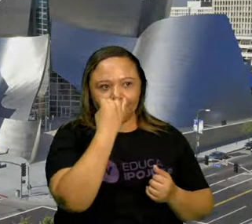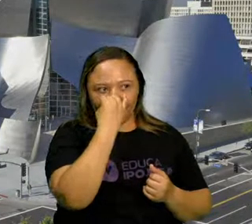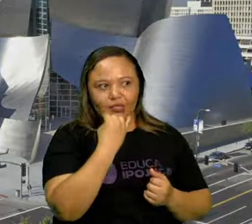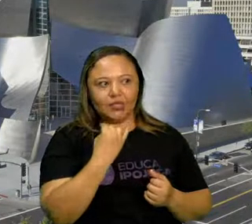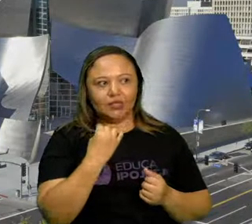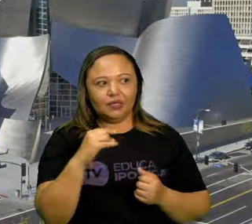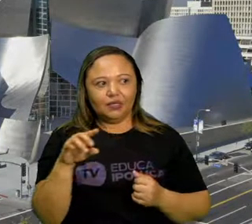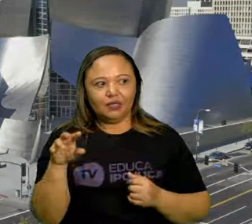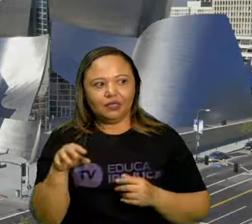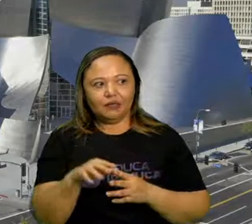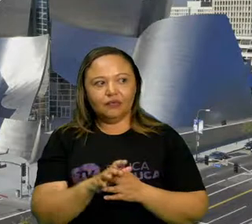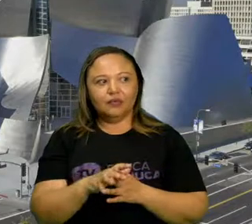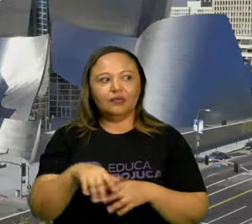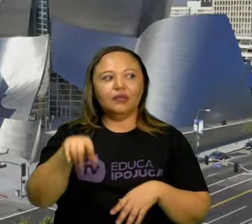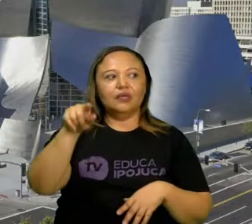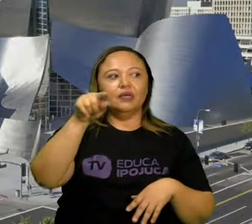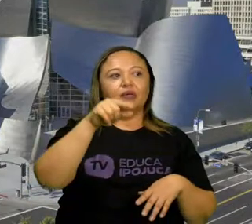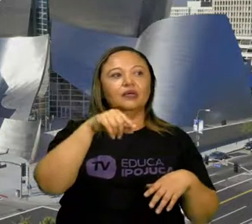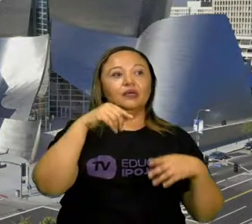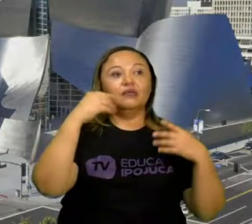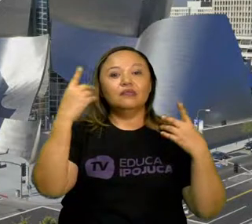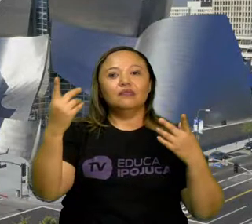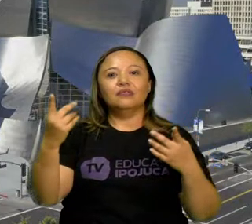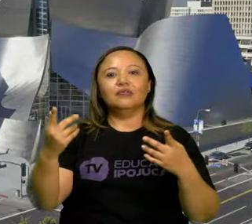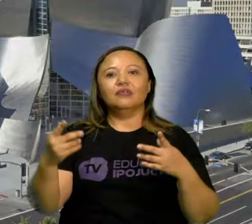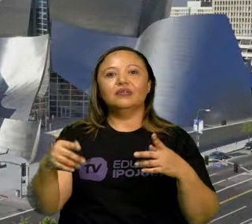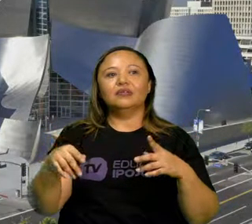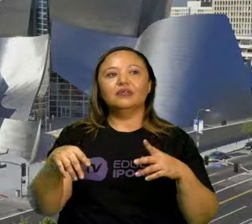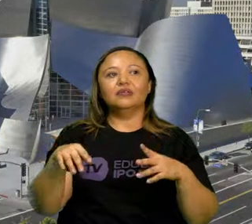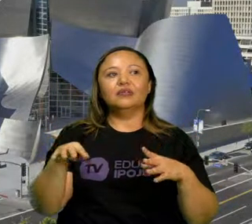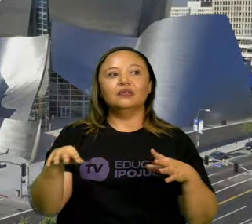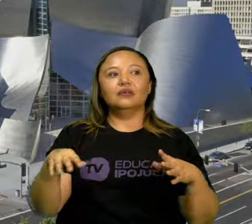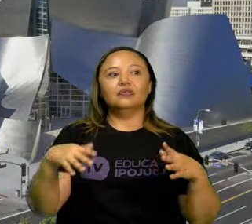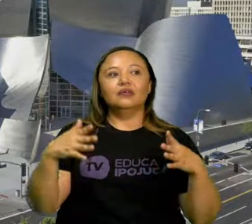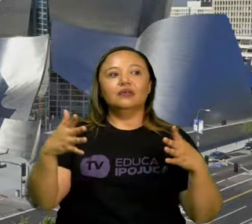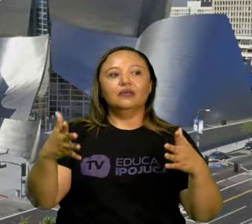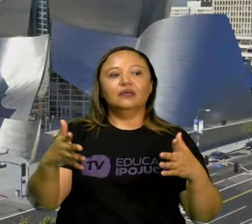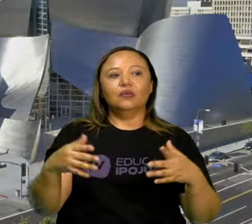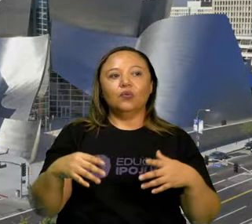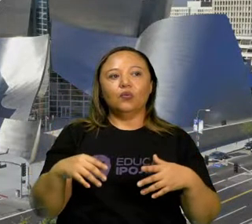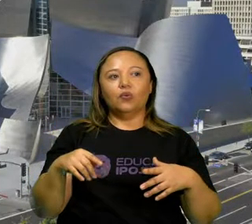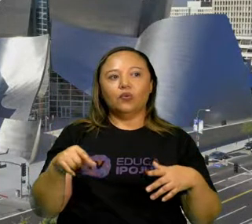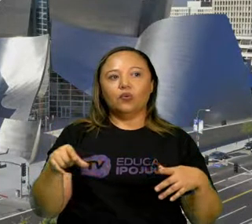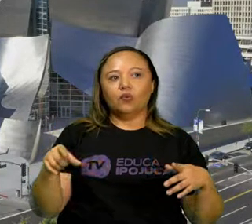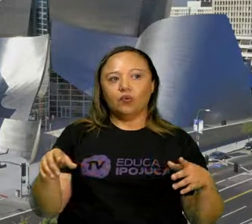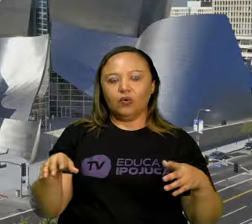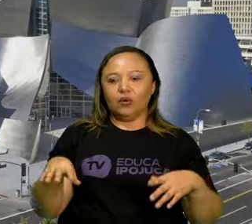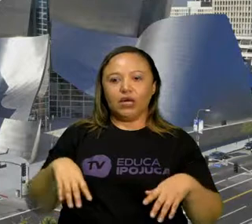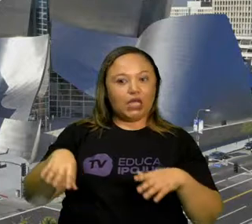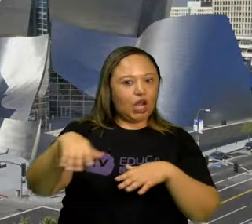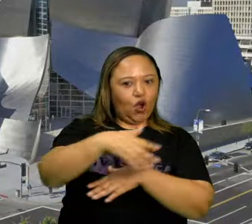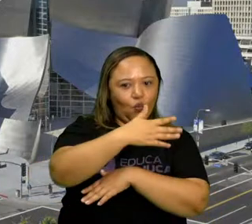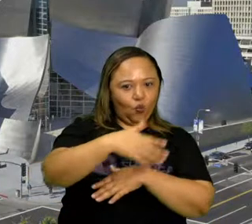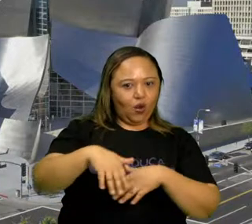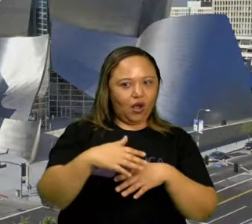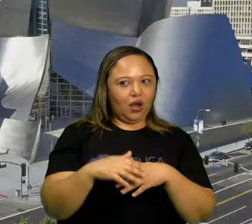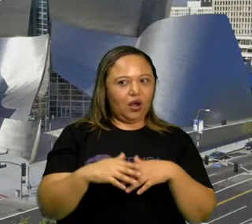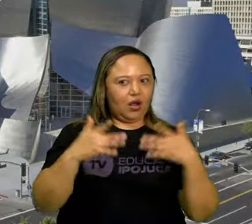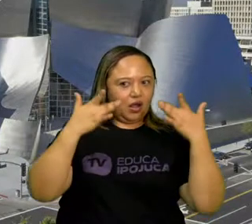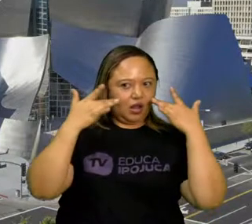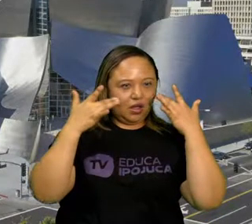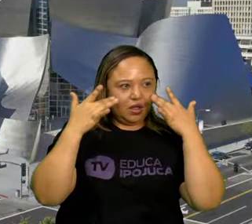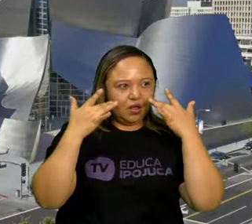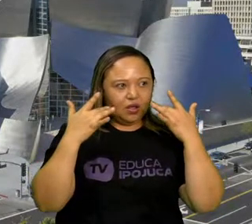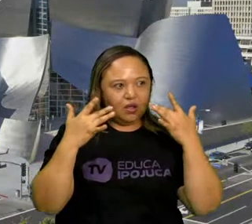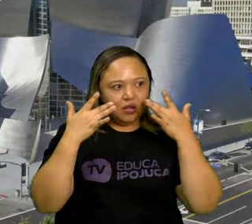grupo de São Paulo e eles fazem performance que são intervenções na rua né e